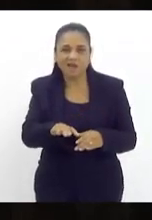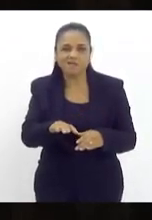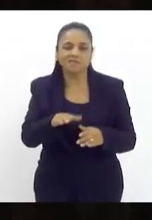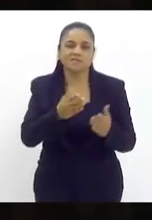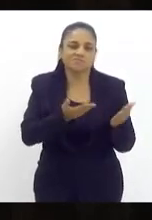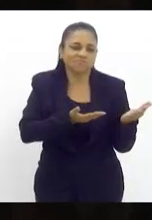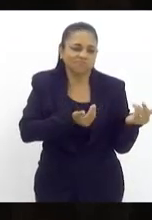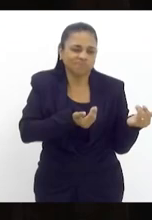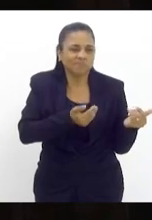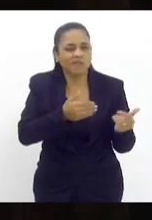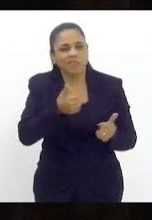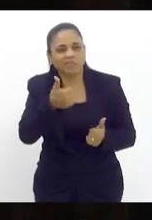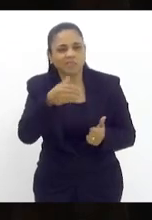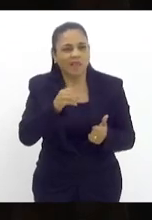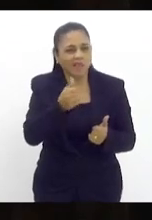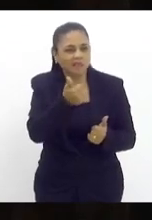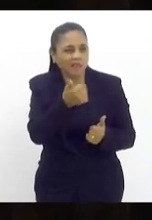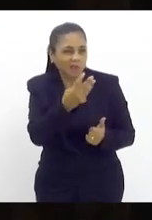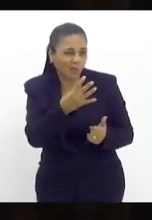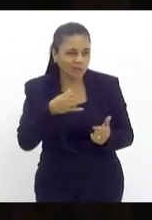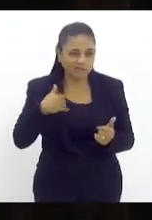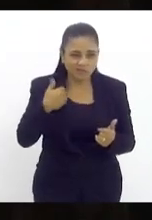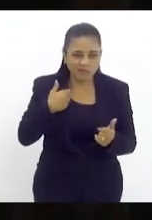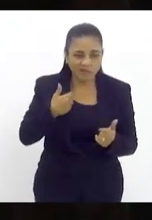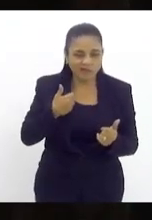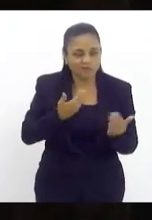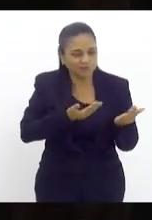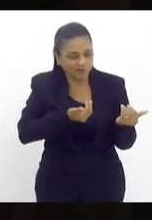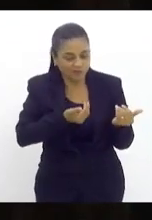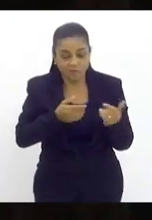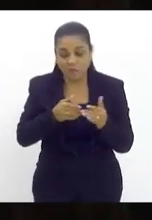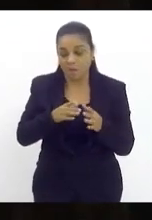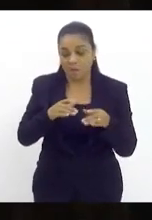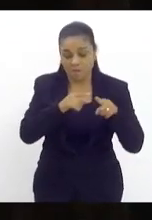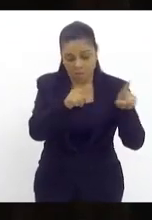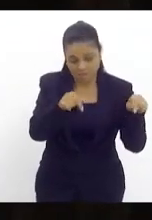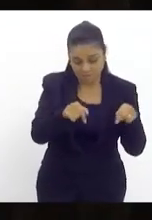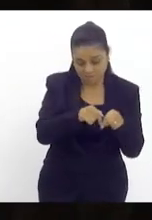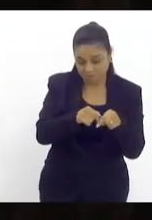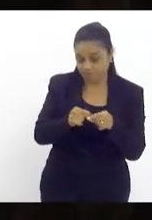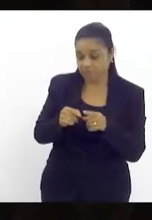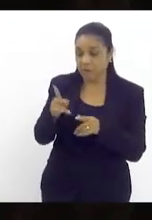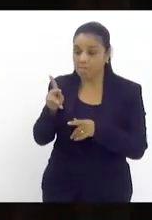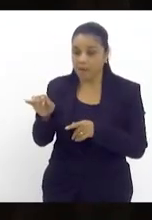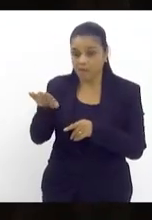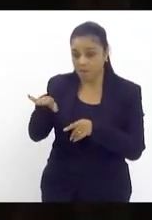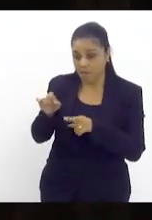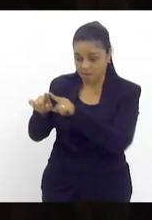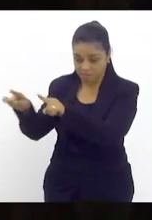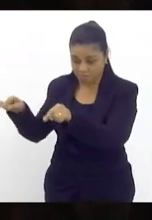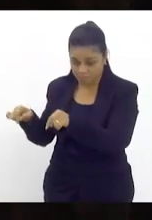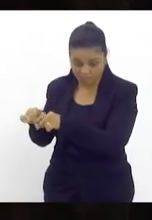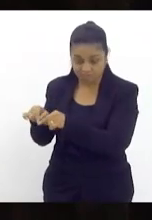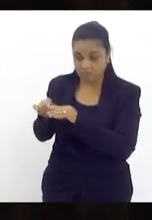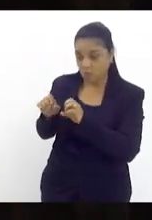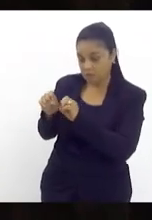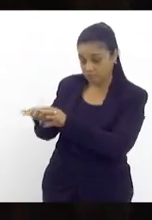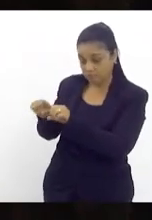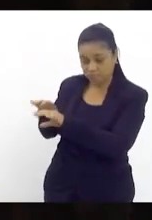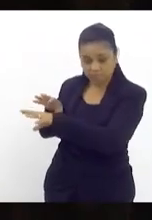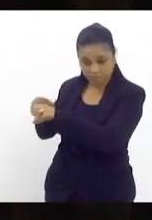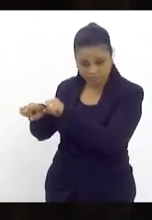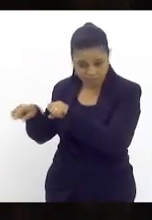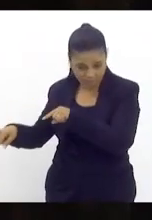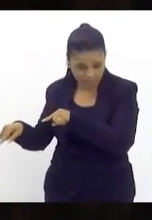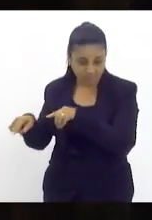adolescentes de 10, 14 anos, né, numa sala, pais em outra. Os pais recebiam uma formação e as crianças desenhavam